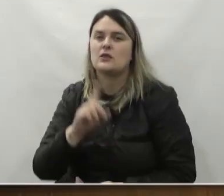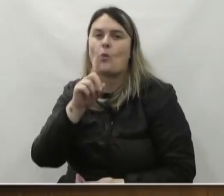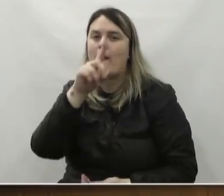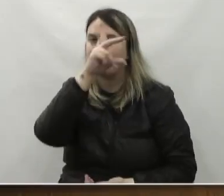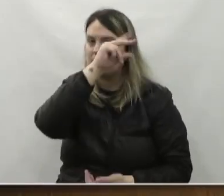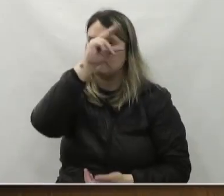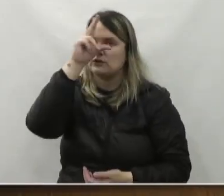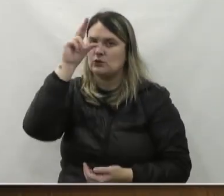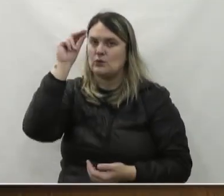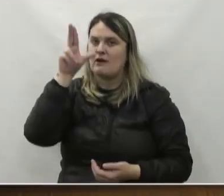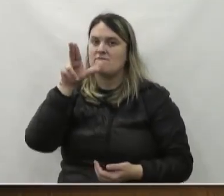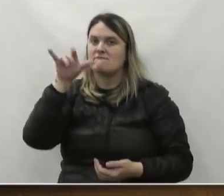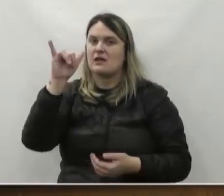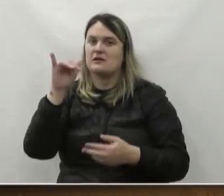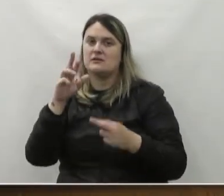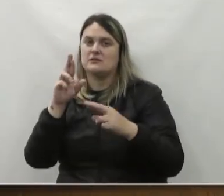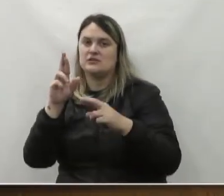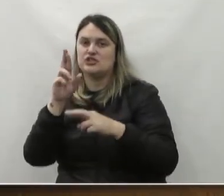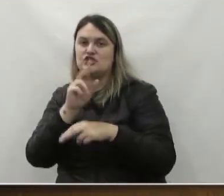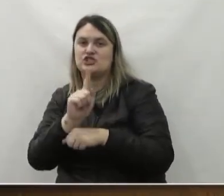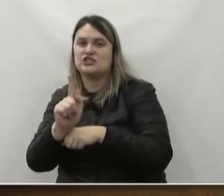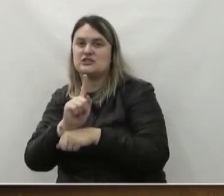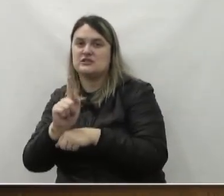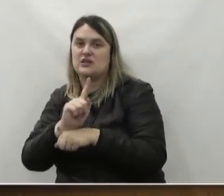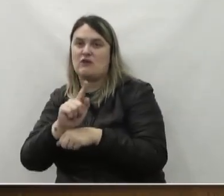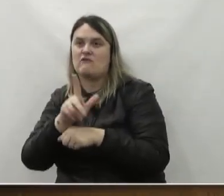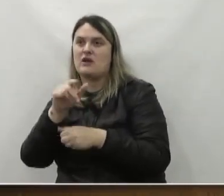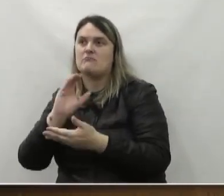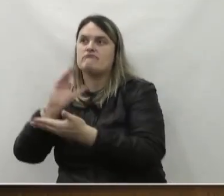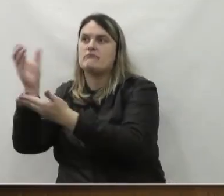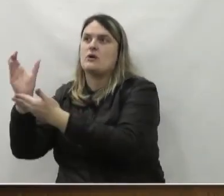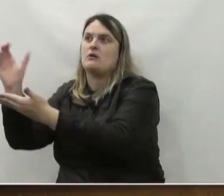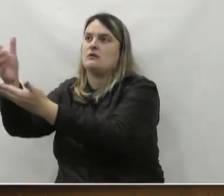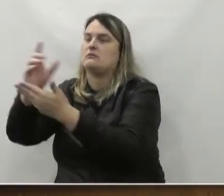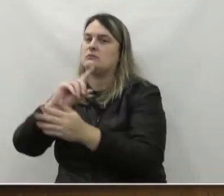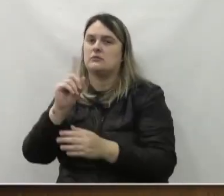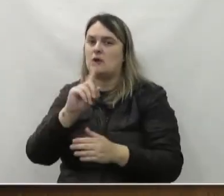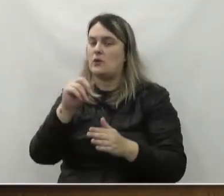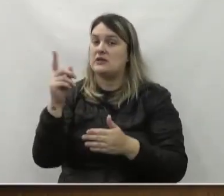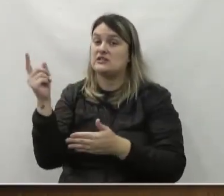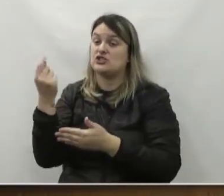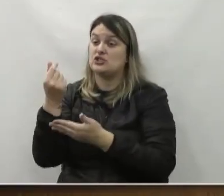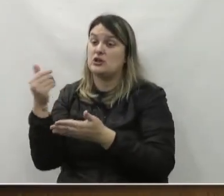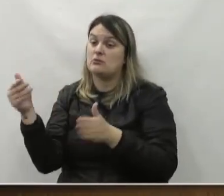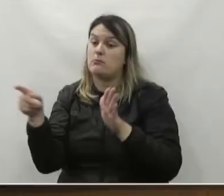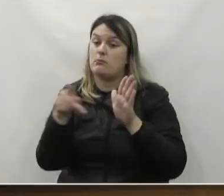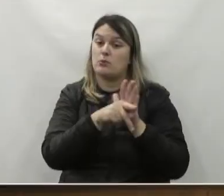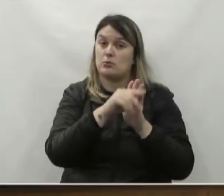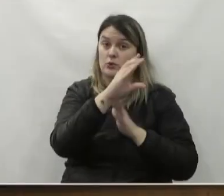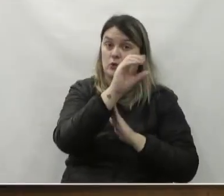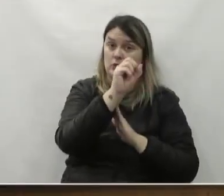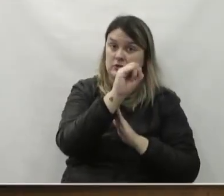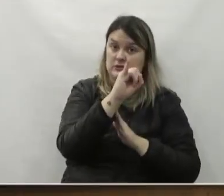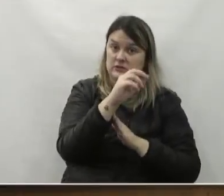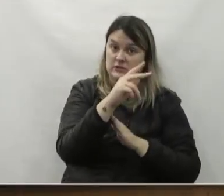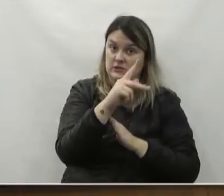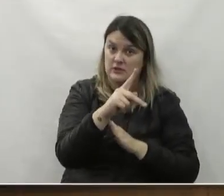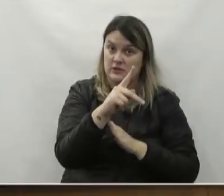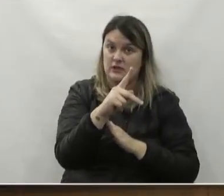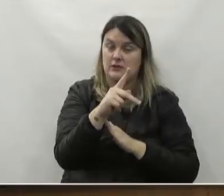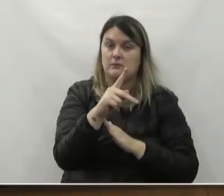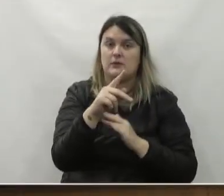prefeitura que vai colocar em outras secretarias, ela vai ser para a CUSIP, que ela vai colocar em campo